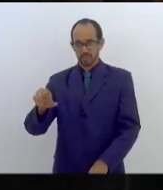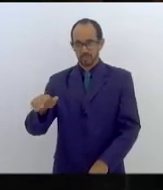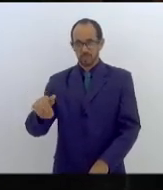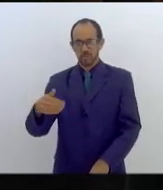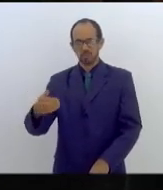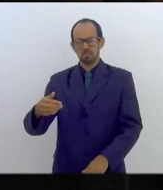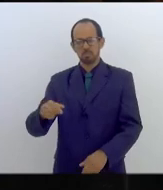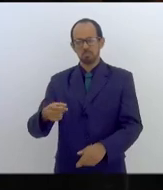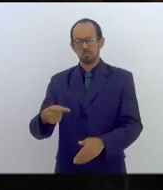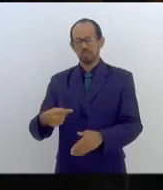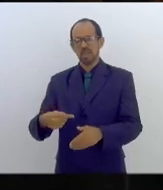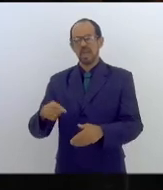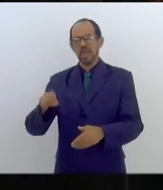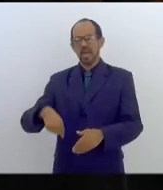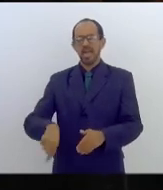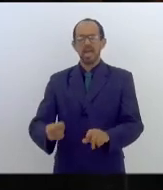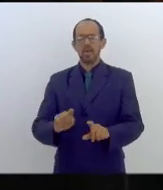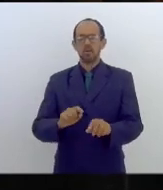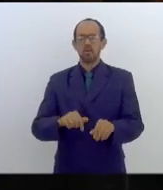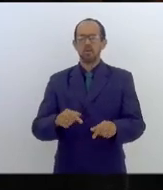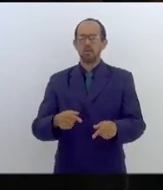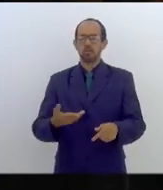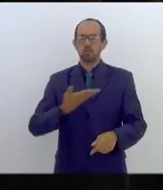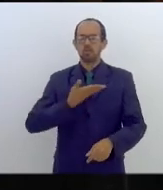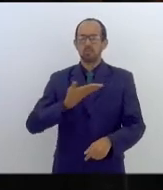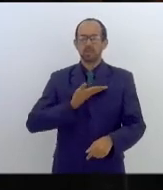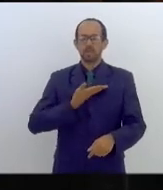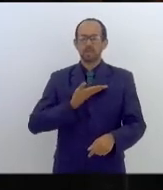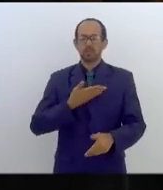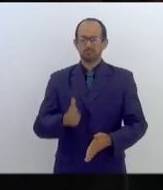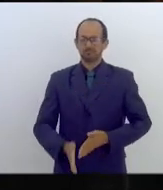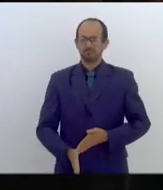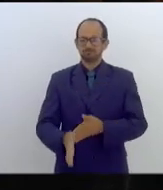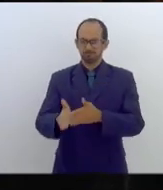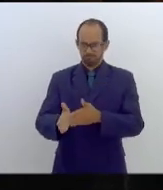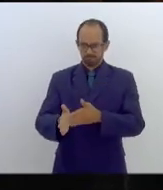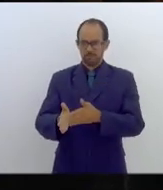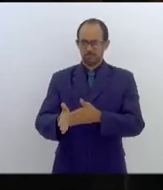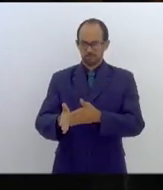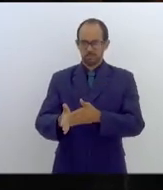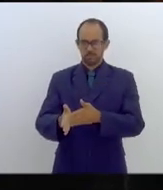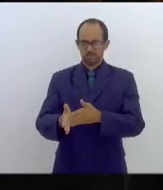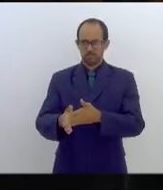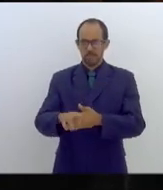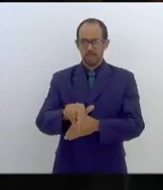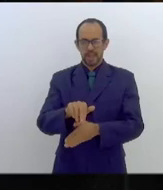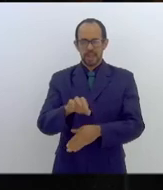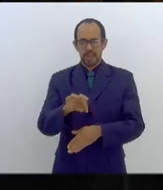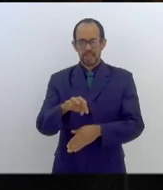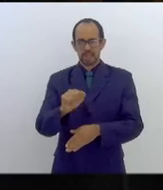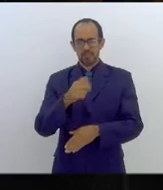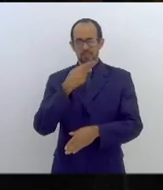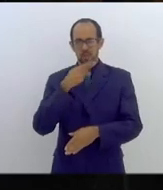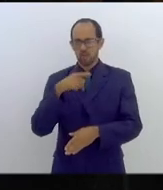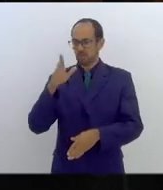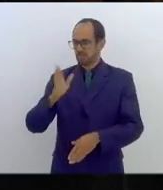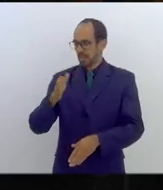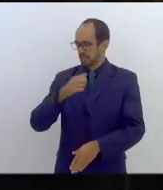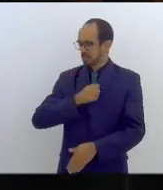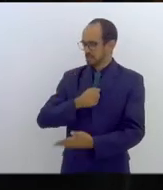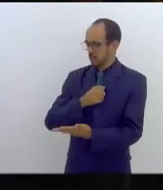fileiras ao lado do Tribunal de Justiça mas agora Renata falou assim que já vai dando um arzinho de saudade